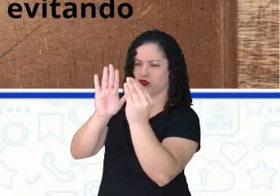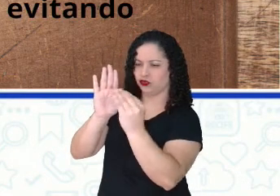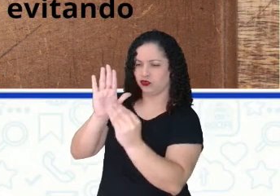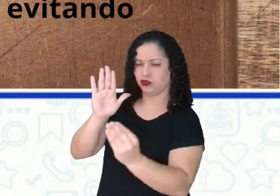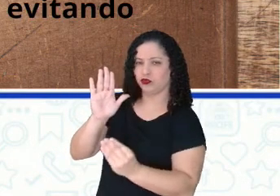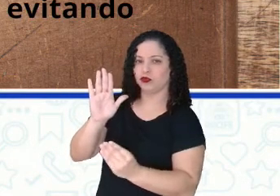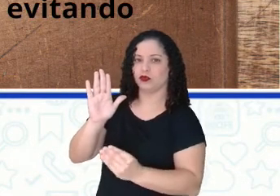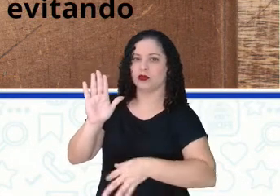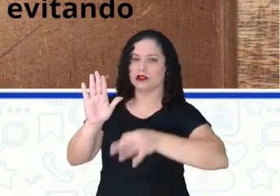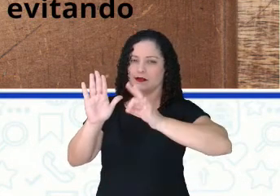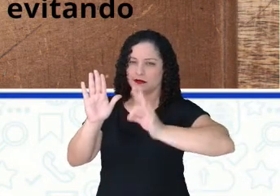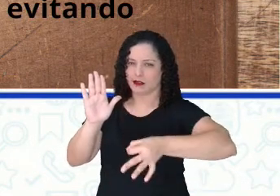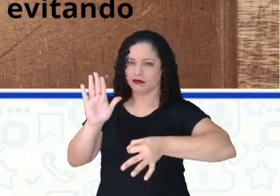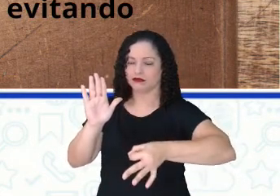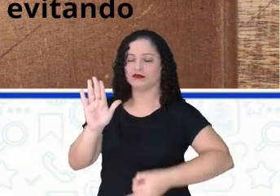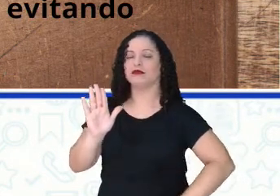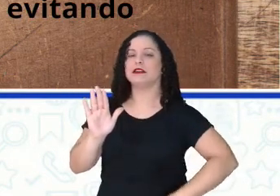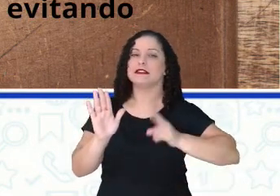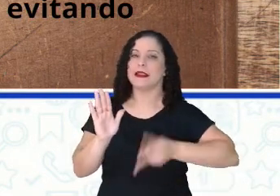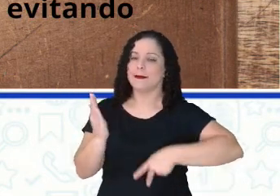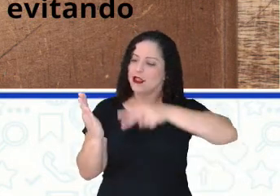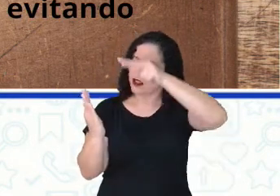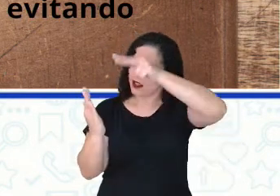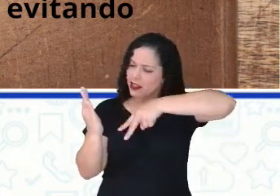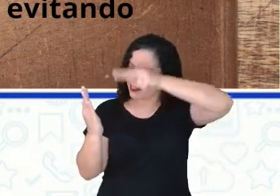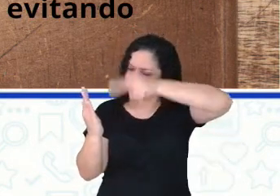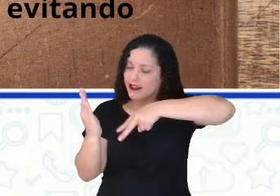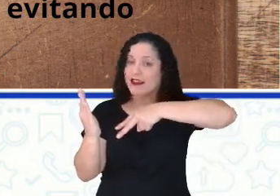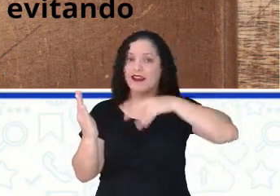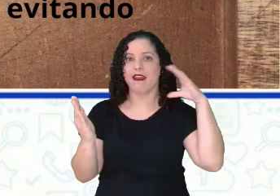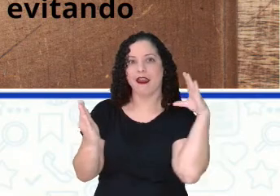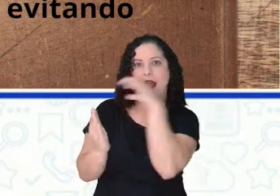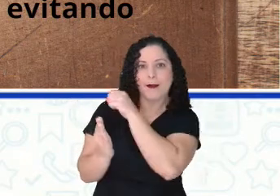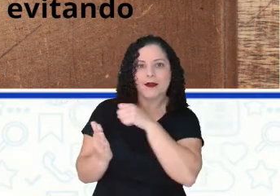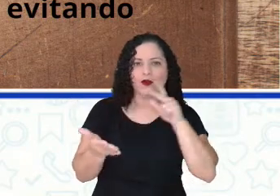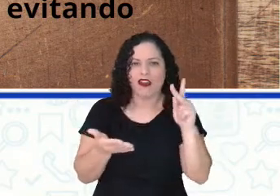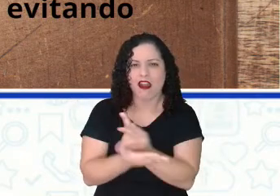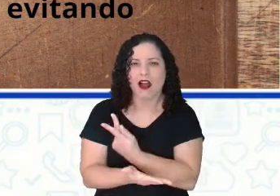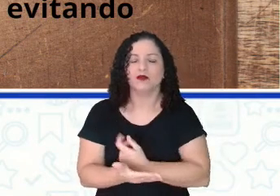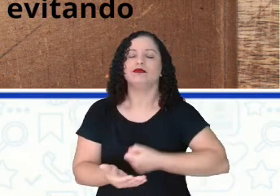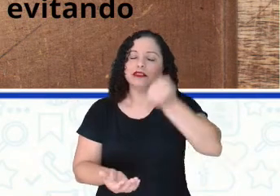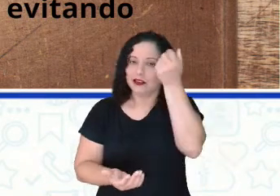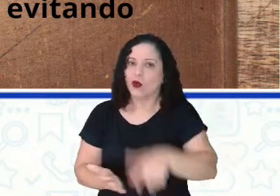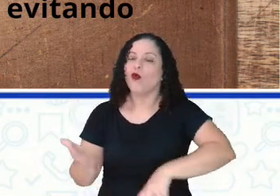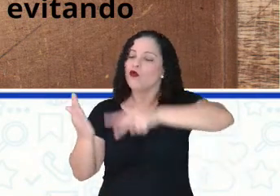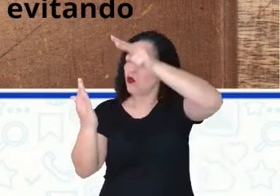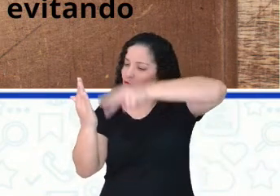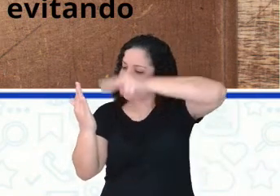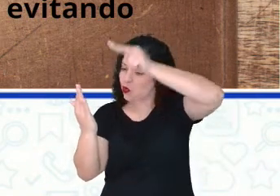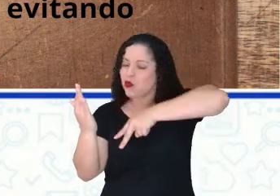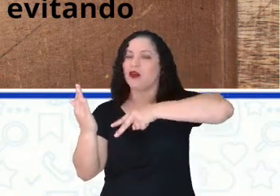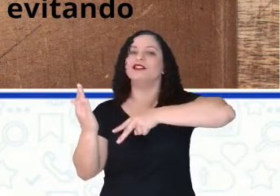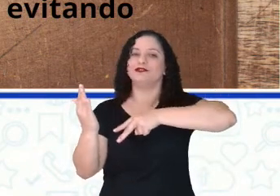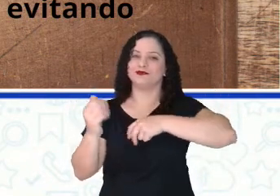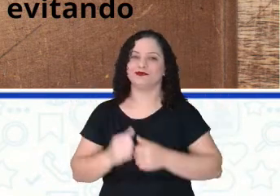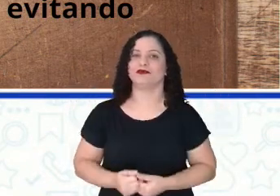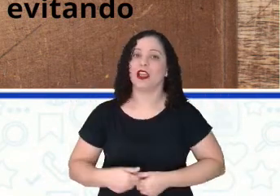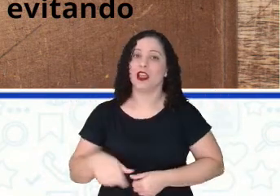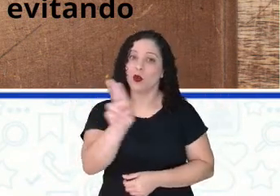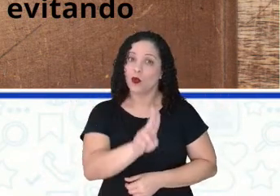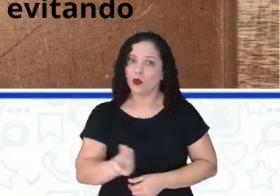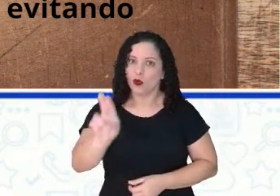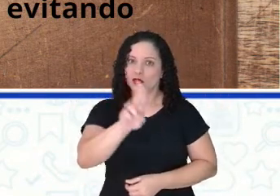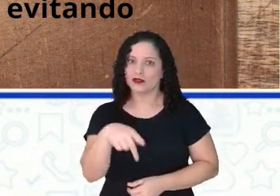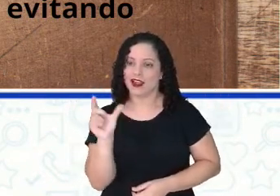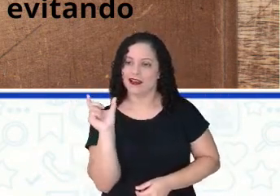toda vez que lermos, né, com pressa, errado, nós temos que voltar e ler novamente. Vamos fazer isso? O uso de